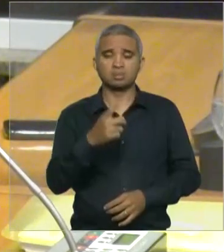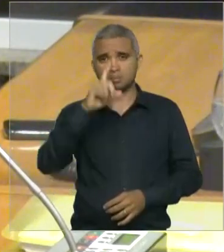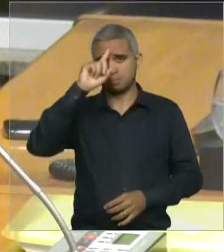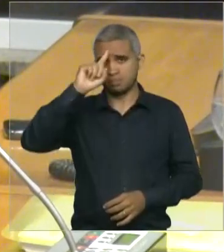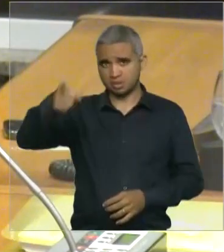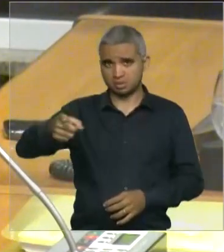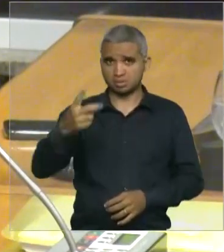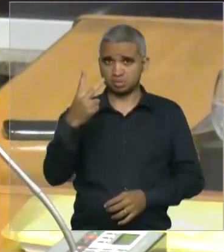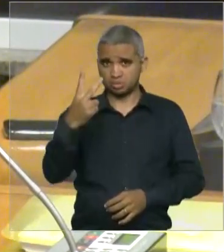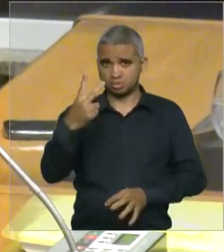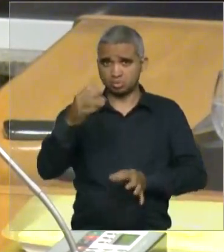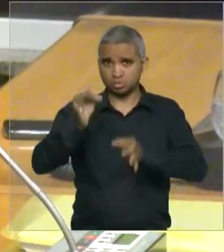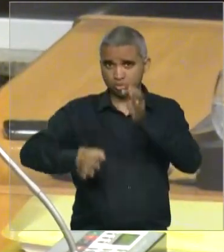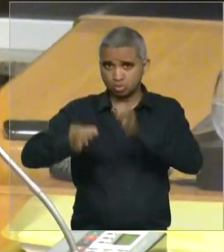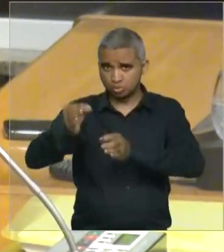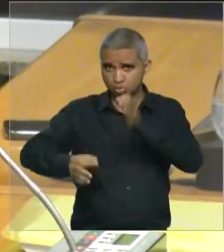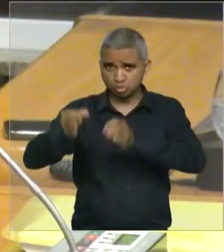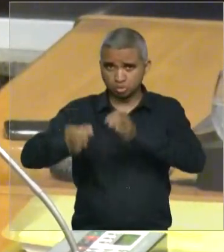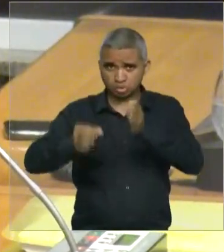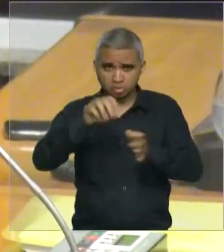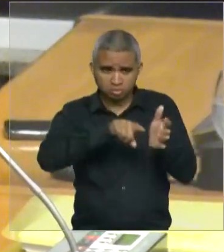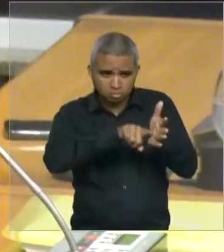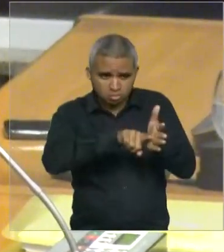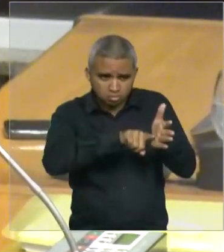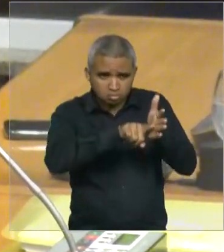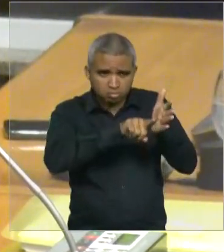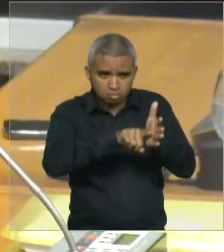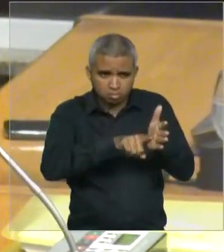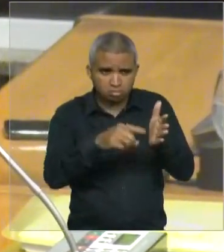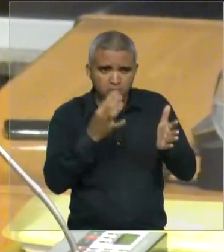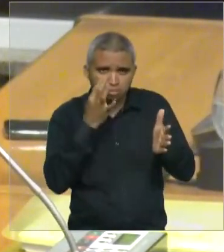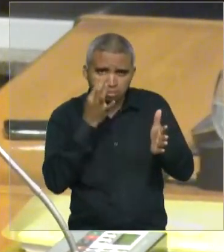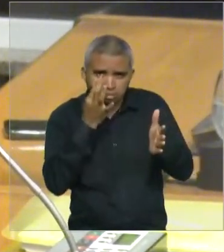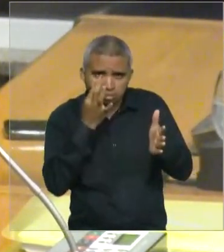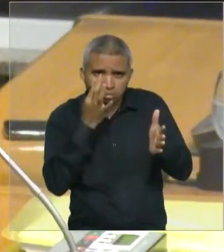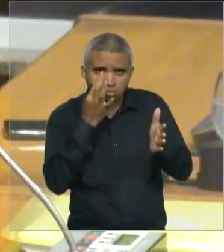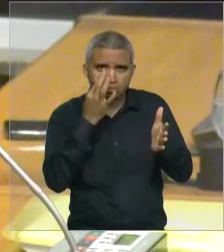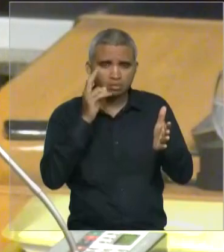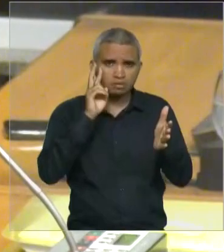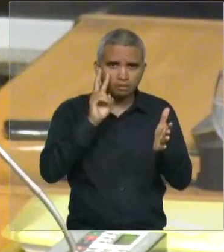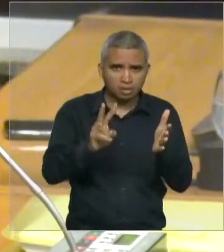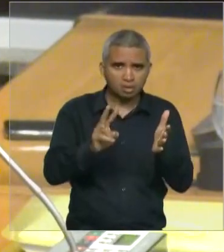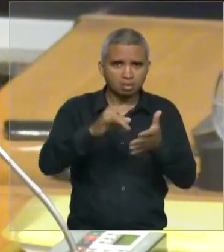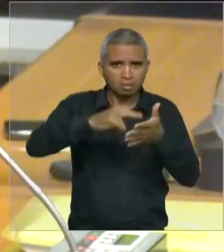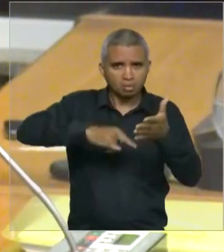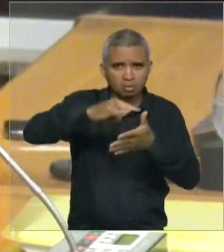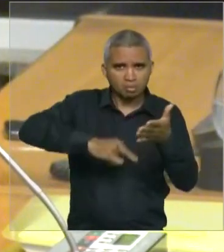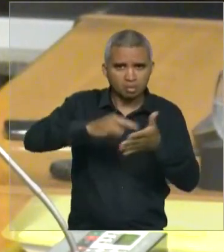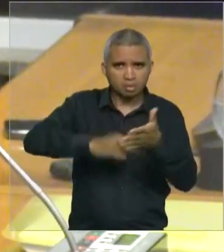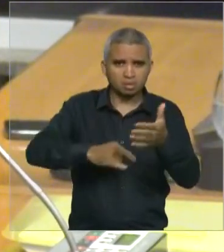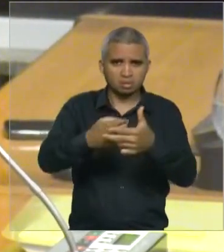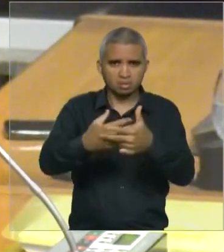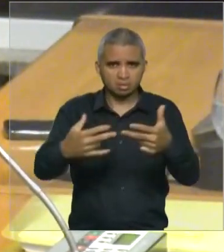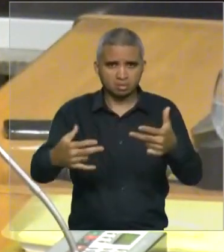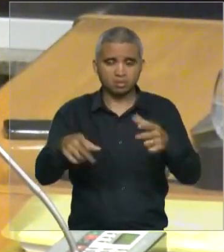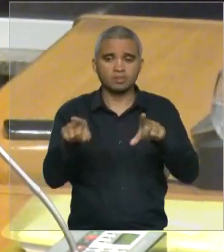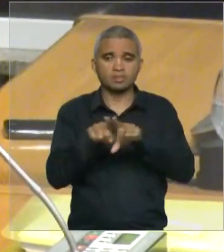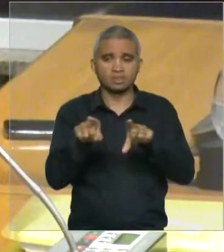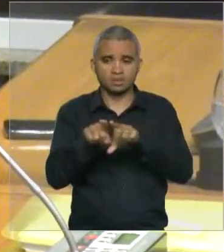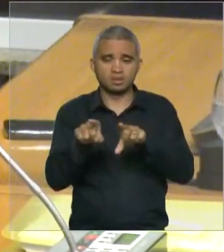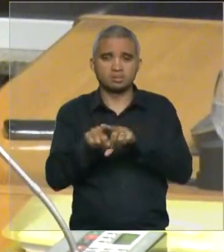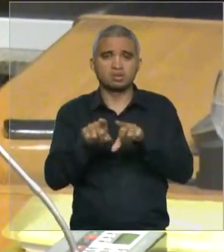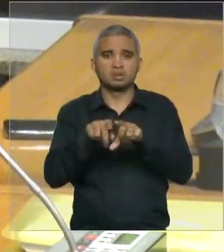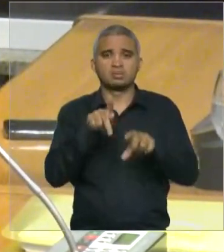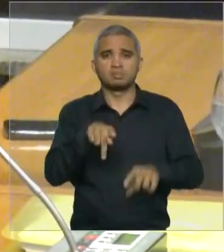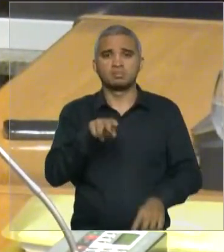poder apurar em loco e trazer tudo isso, somado-se à questão da promotoria, que também, de igual monta, está apurando em relação a